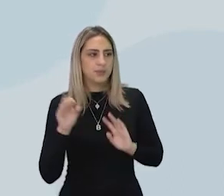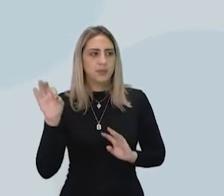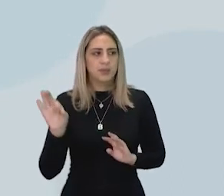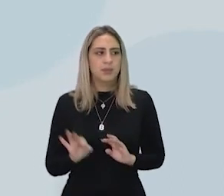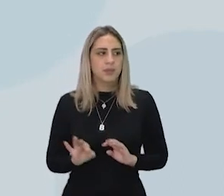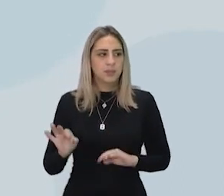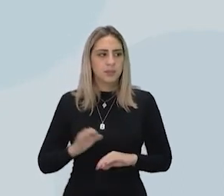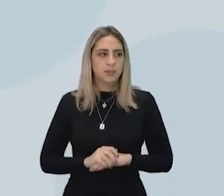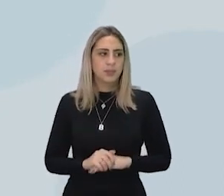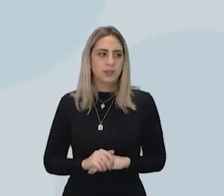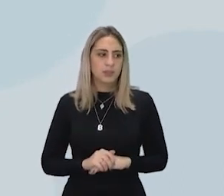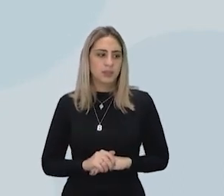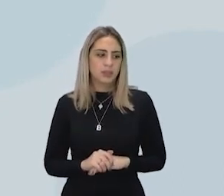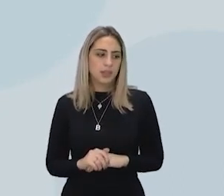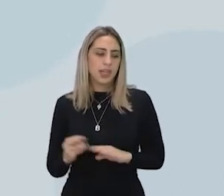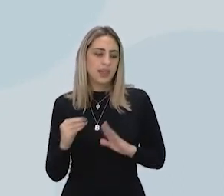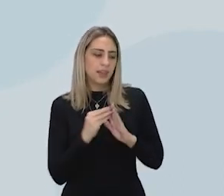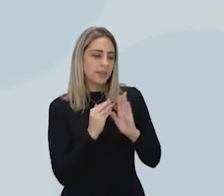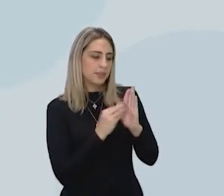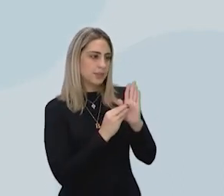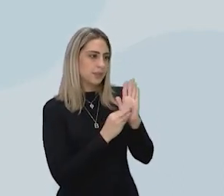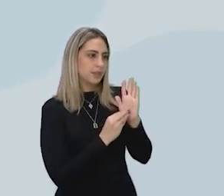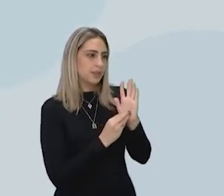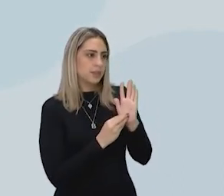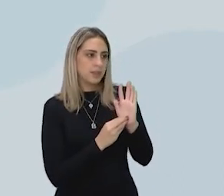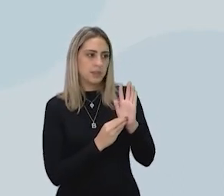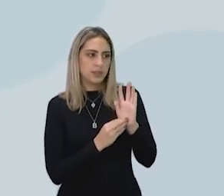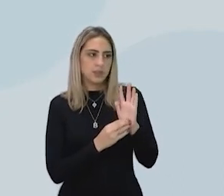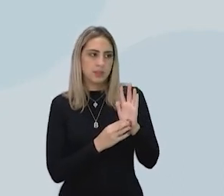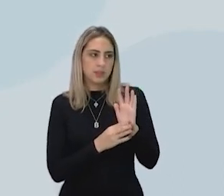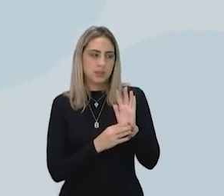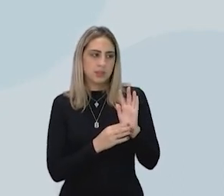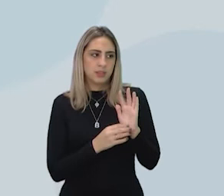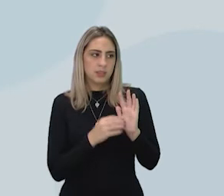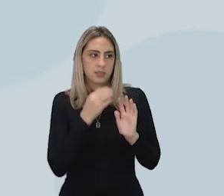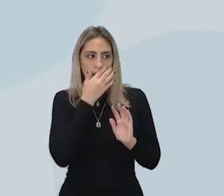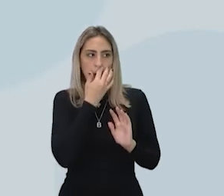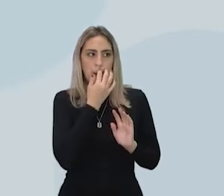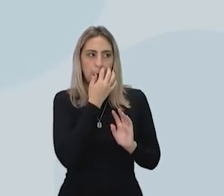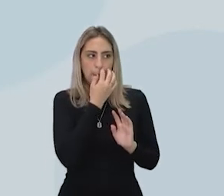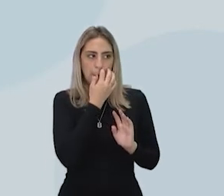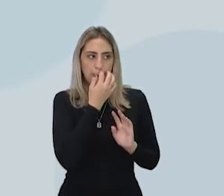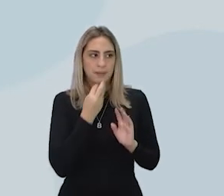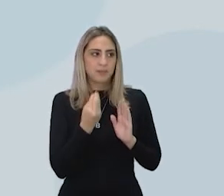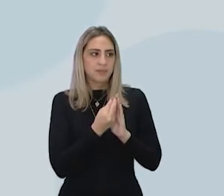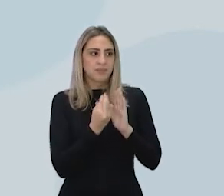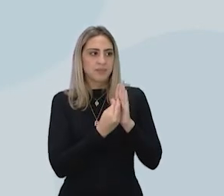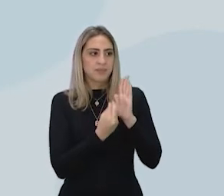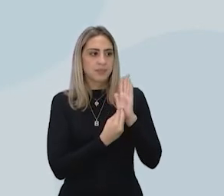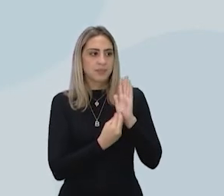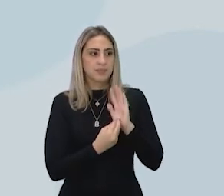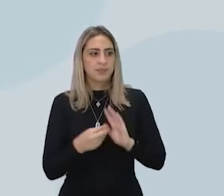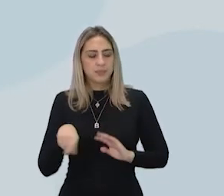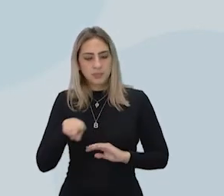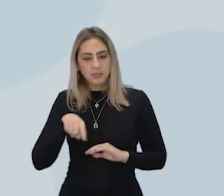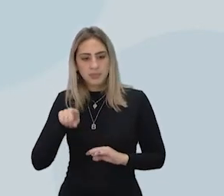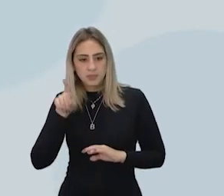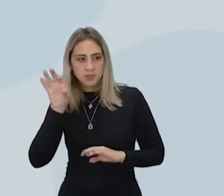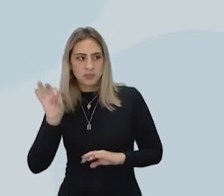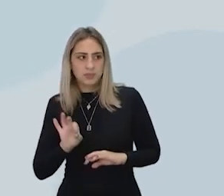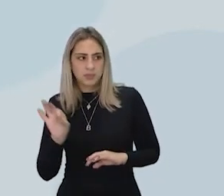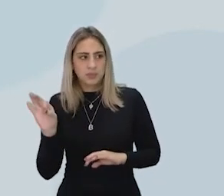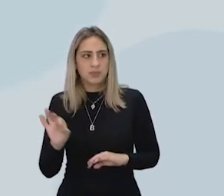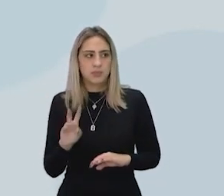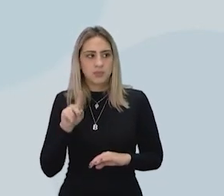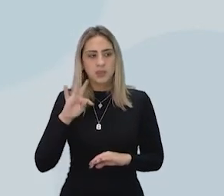porcentagem, olha aí, uma porcentagem, né, deste valor inicial que é aplicado durante um tempo. Essa porcentagem a gente vai chamar